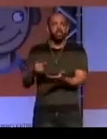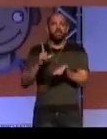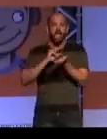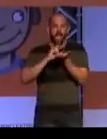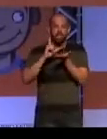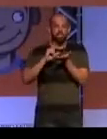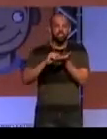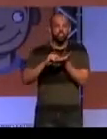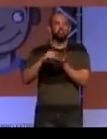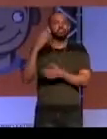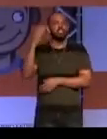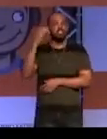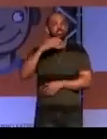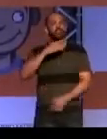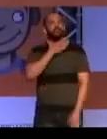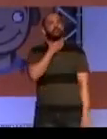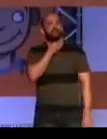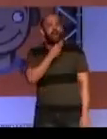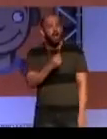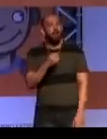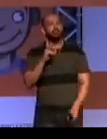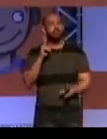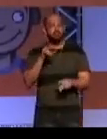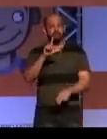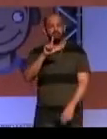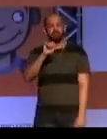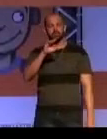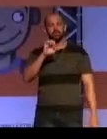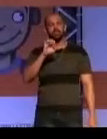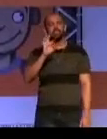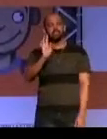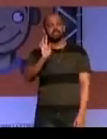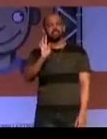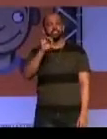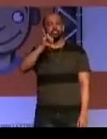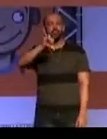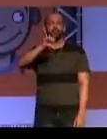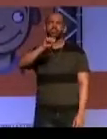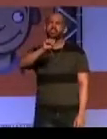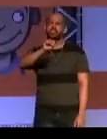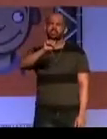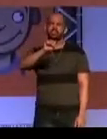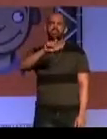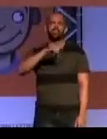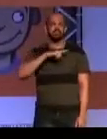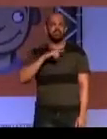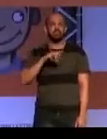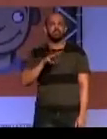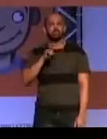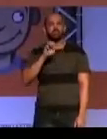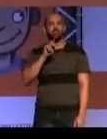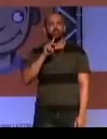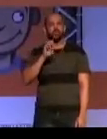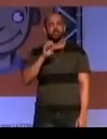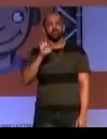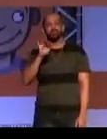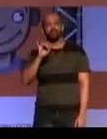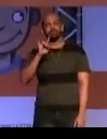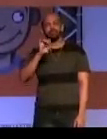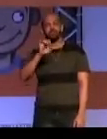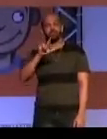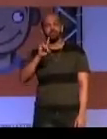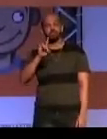científicos fraudulentos, como foi em Lancet 98, por Wakefield, afirmou que